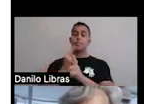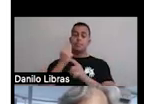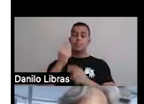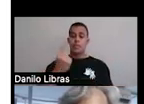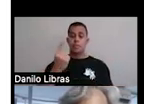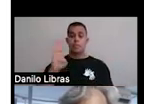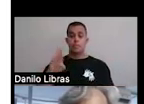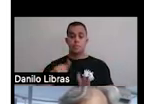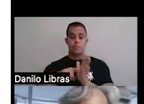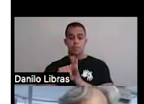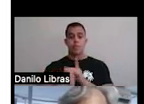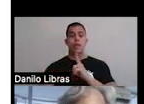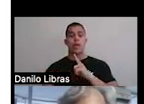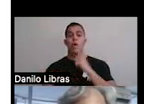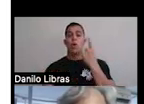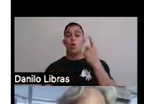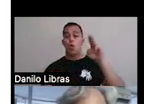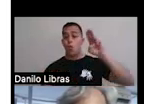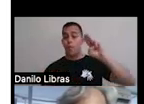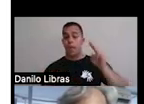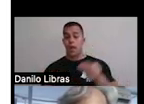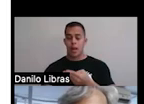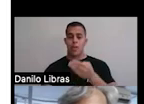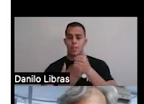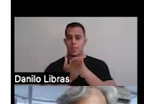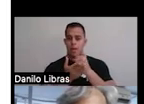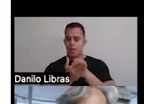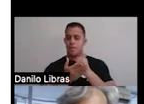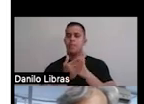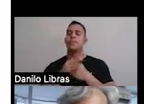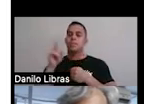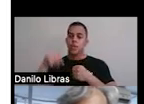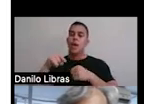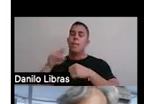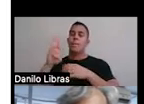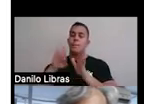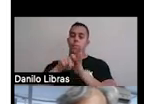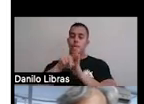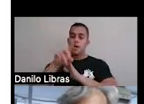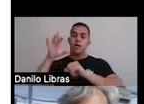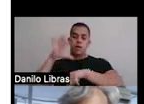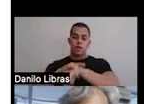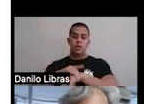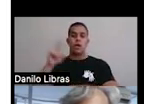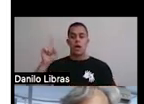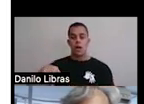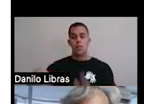tinha 1 milhão de bases. E escolheram, claro, uma bactéria patogênica, que é a Haemophilus